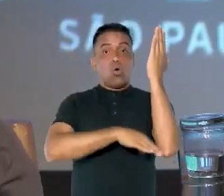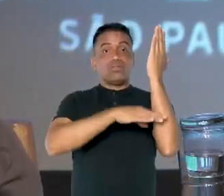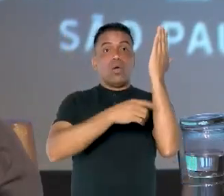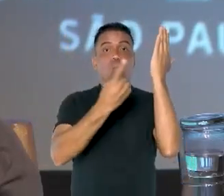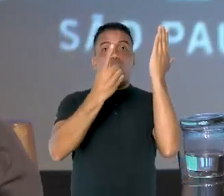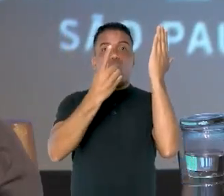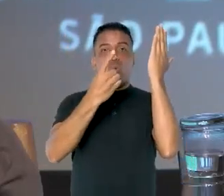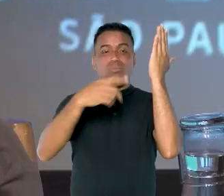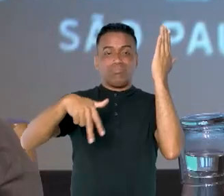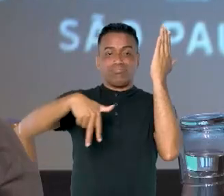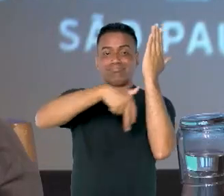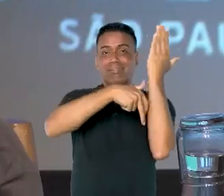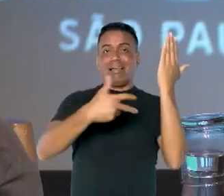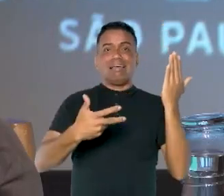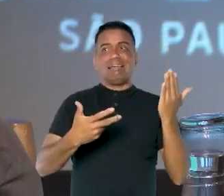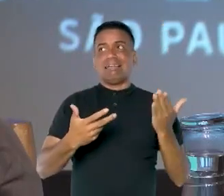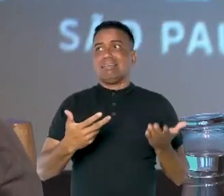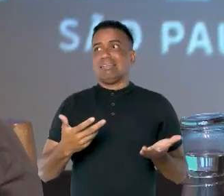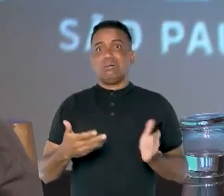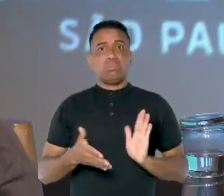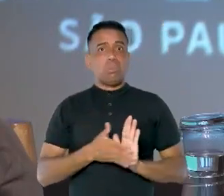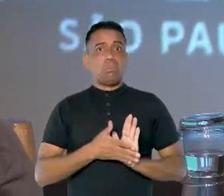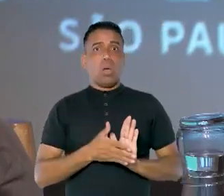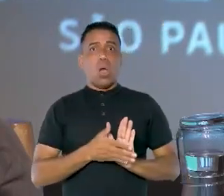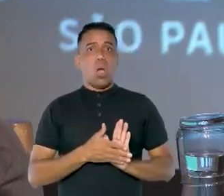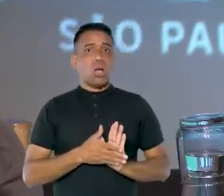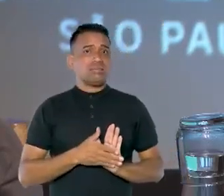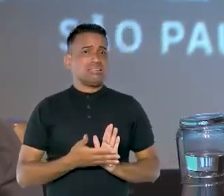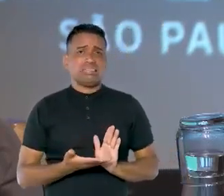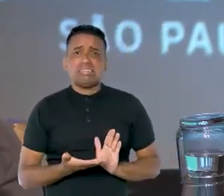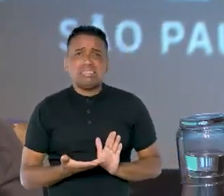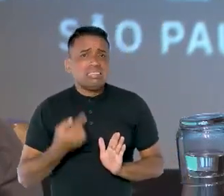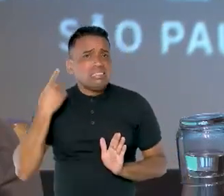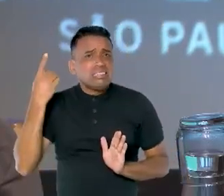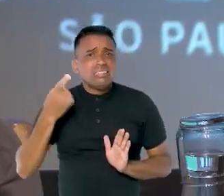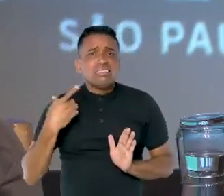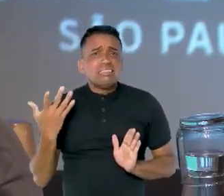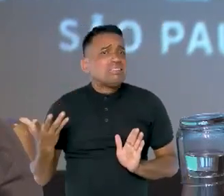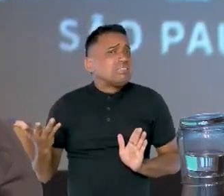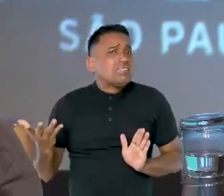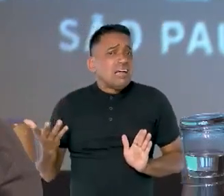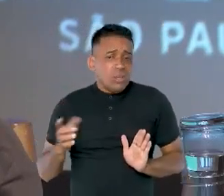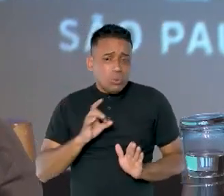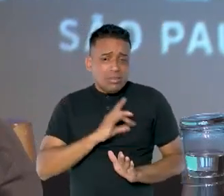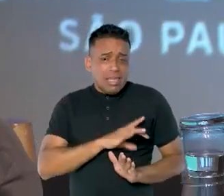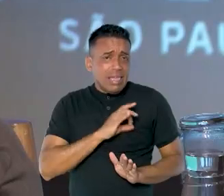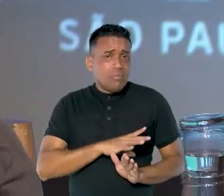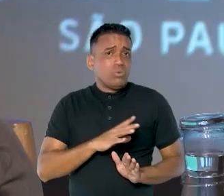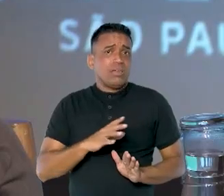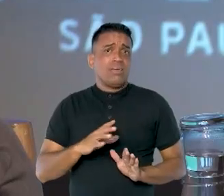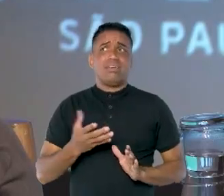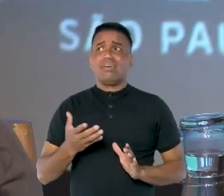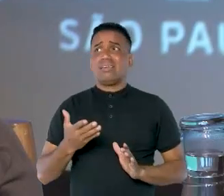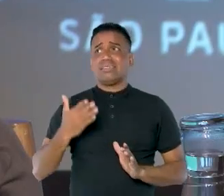são completamente fora de propósito. Então, eu temo pelo sucesso da